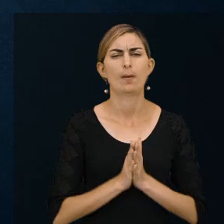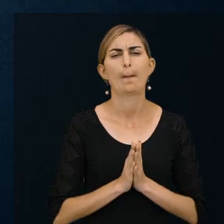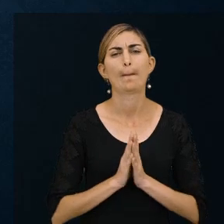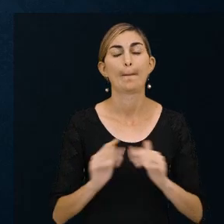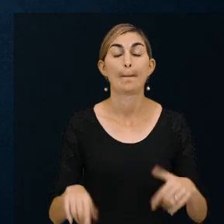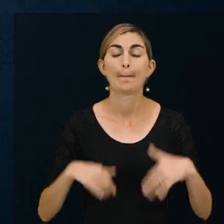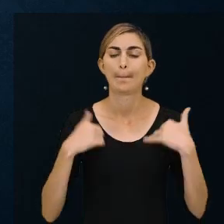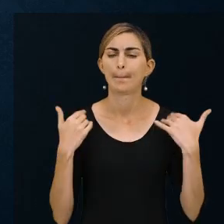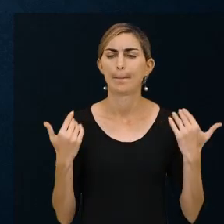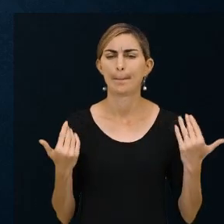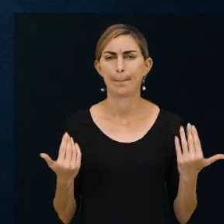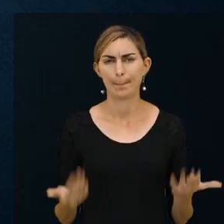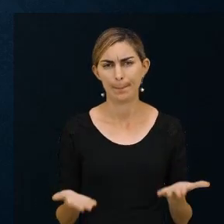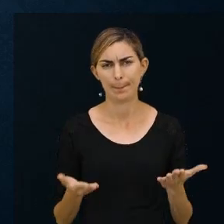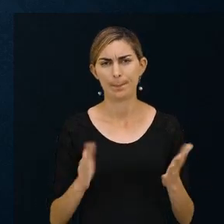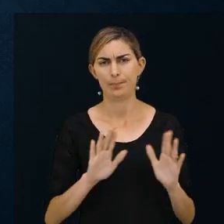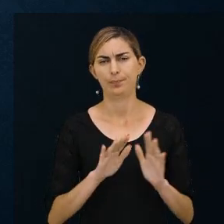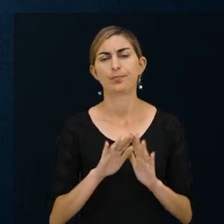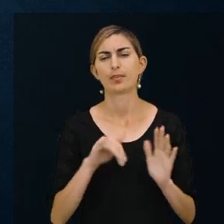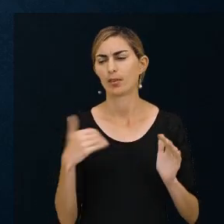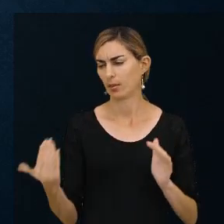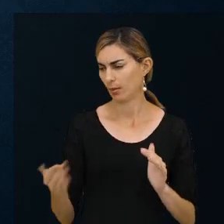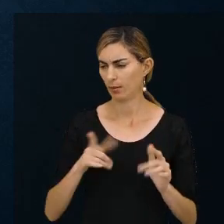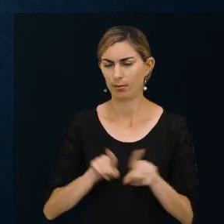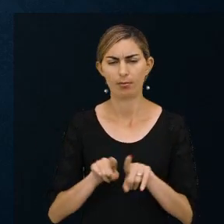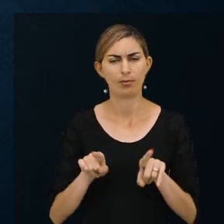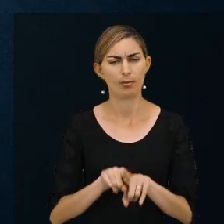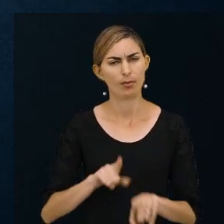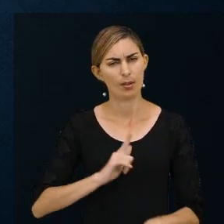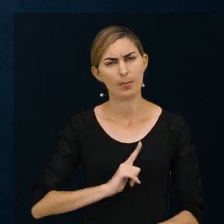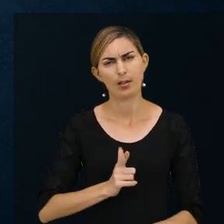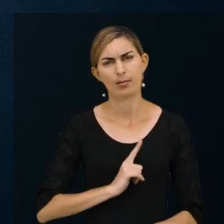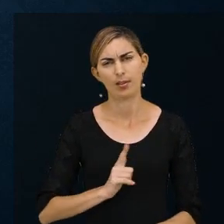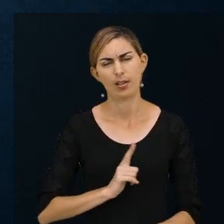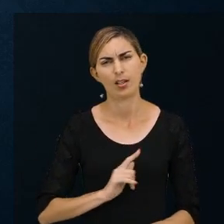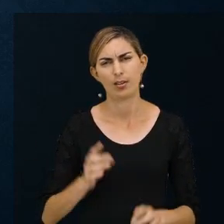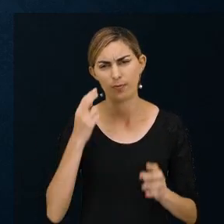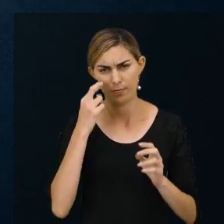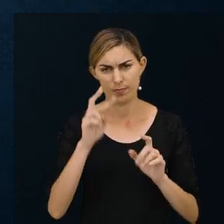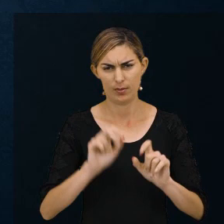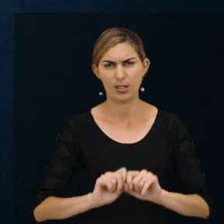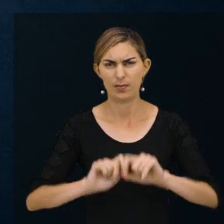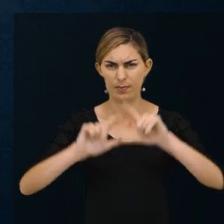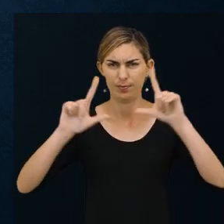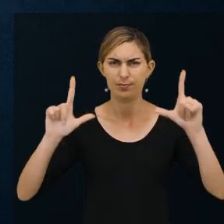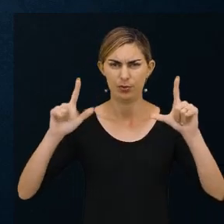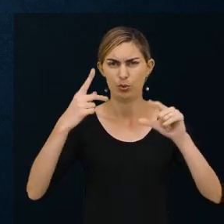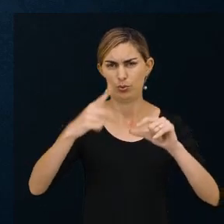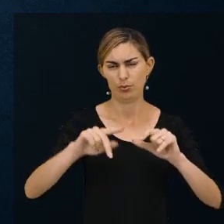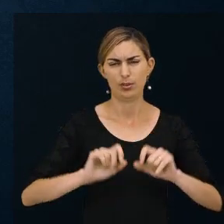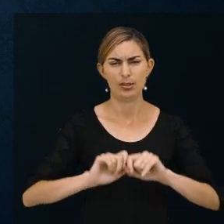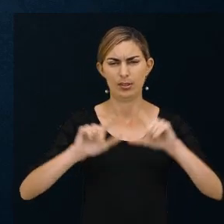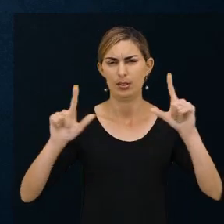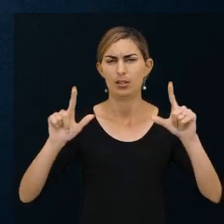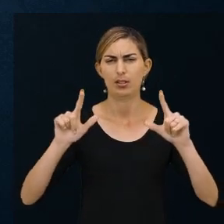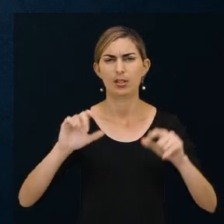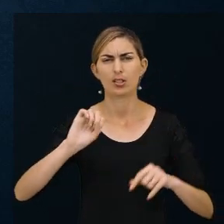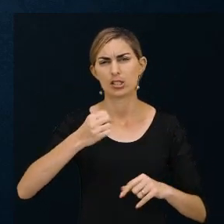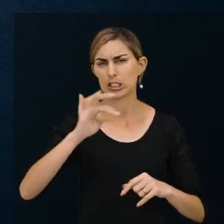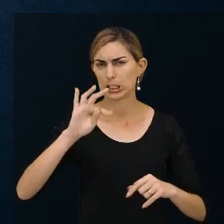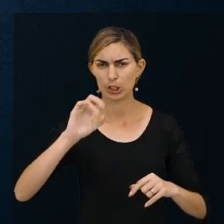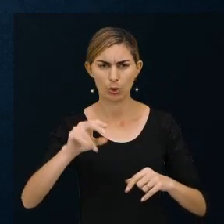setor. Então, e ao lado nós temos também, do lado da tela da sua tela,